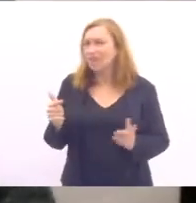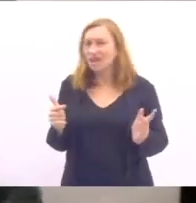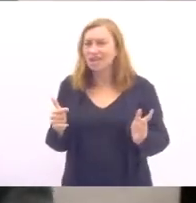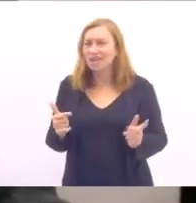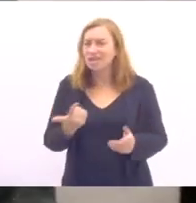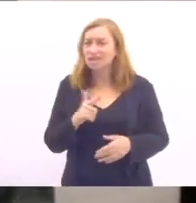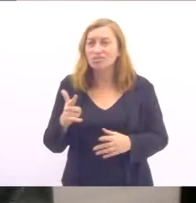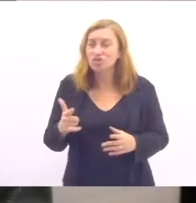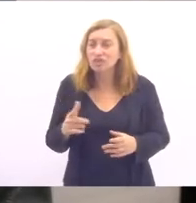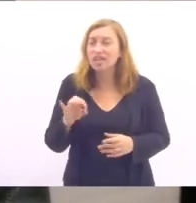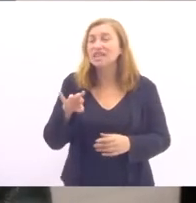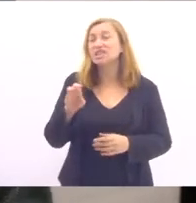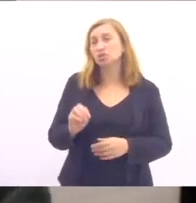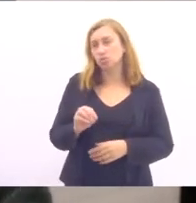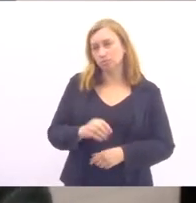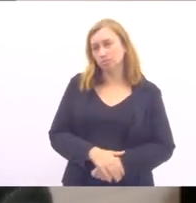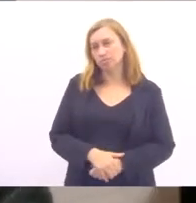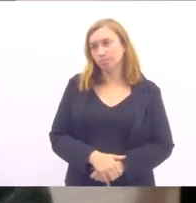tiver resíduo.